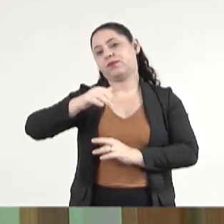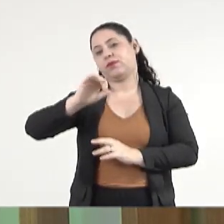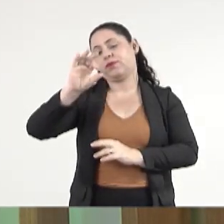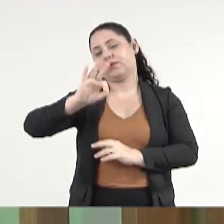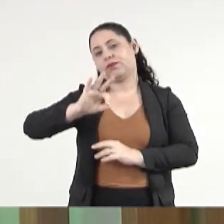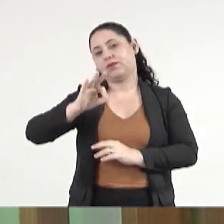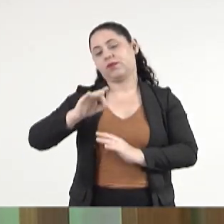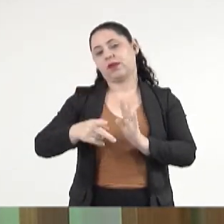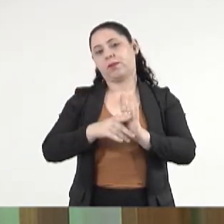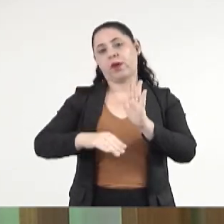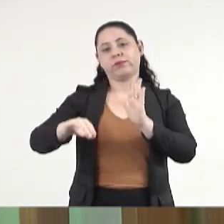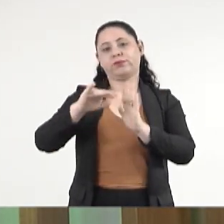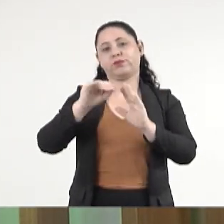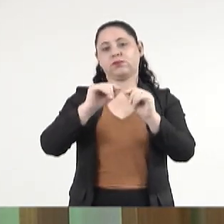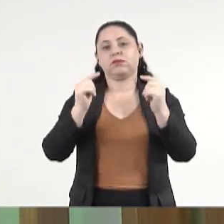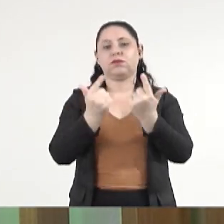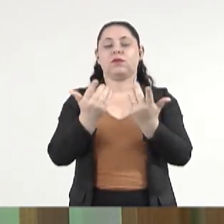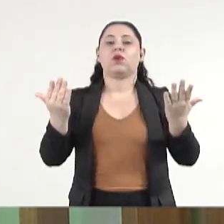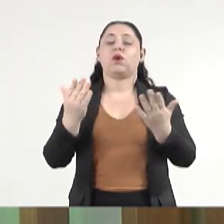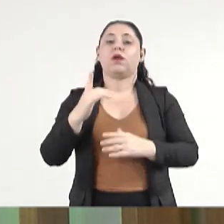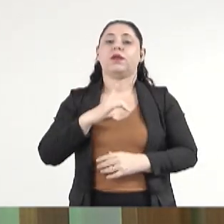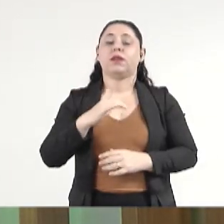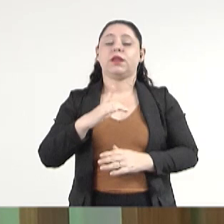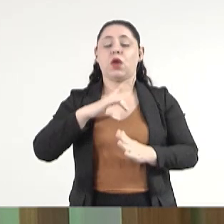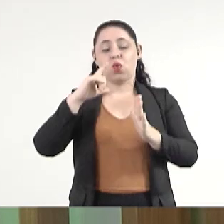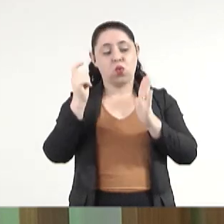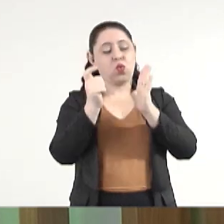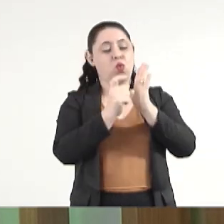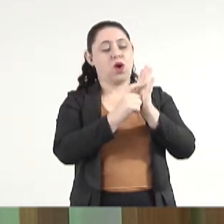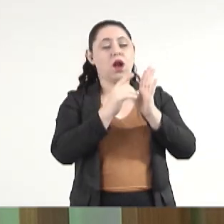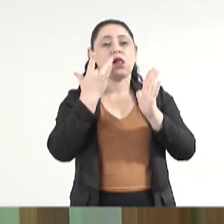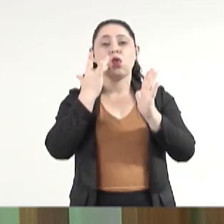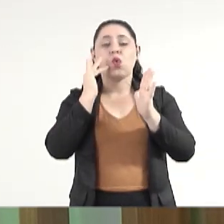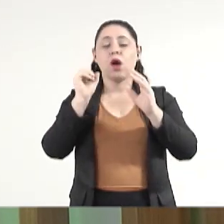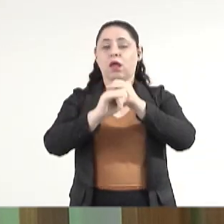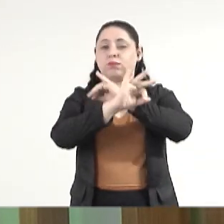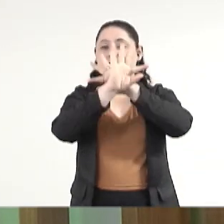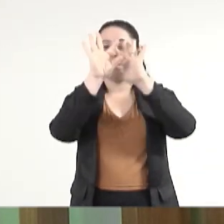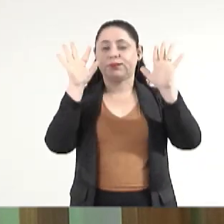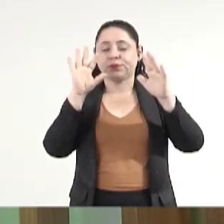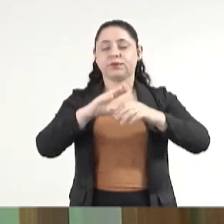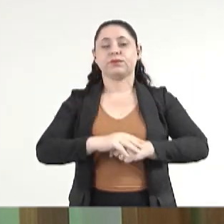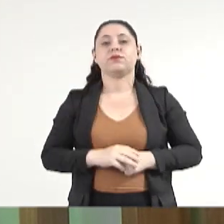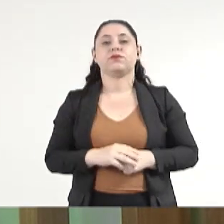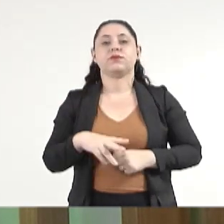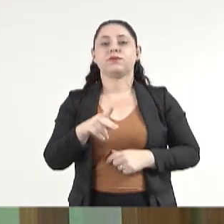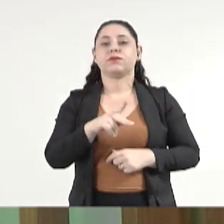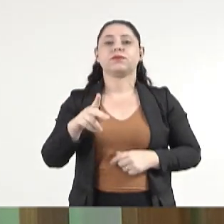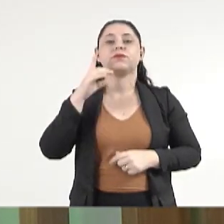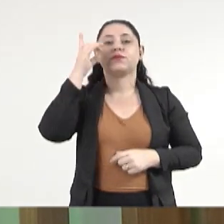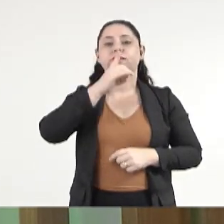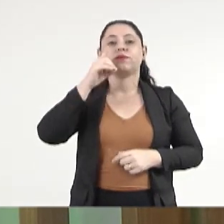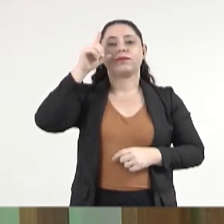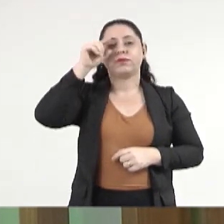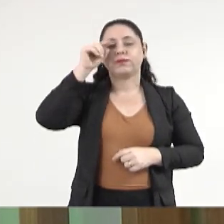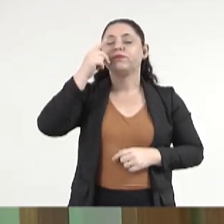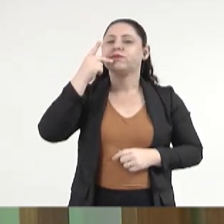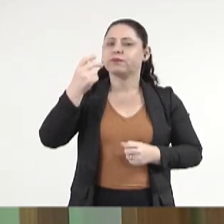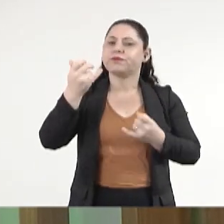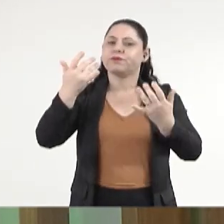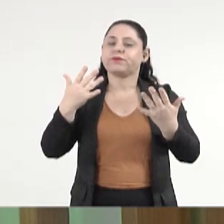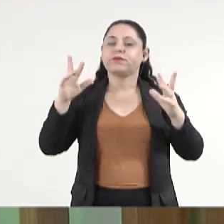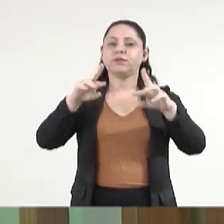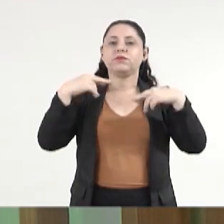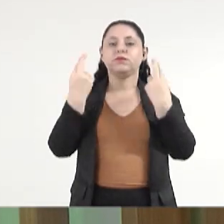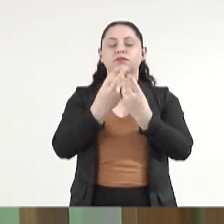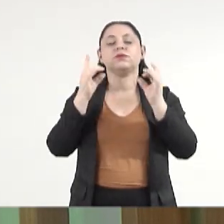da Assembleia Legislativa, que agora recebeu o selo Ouro em Transparência. O presidente Gerson Claro falou na sessão